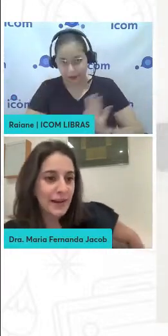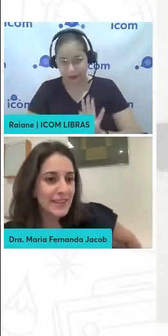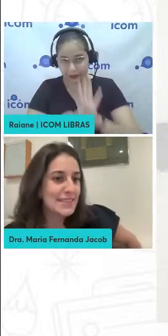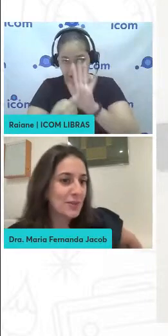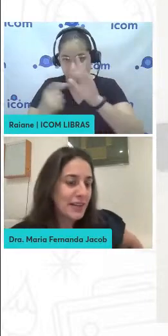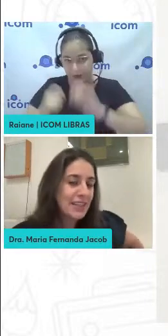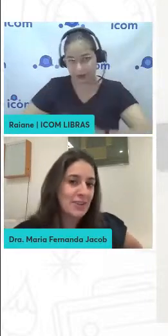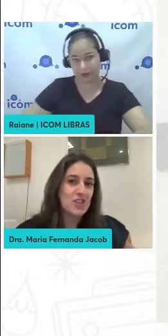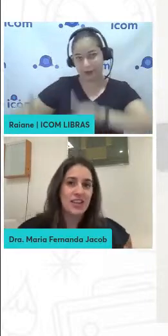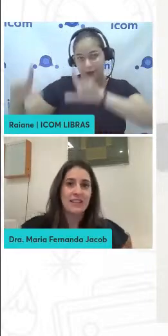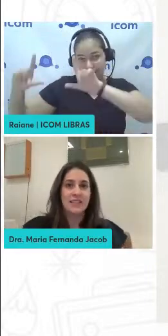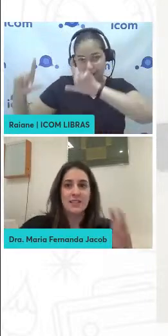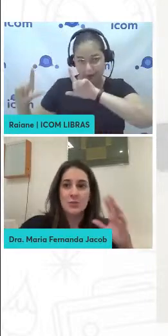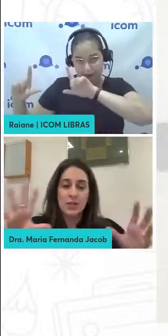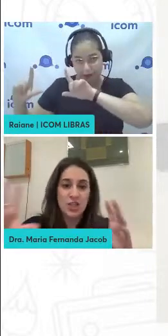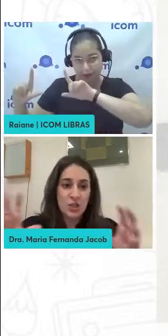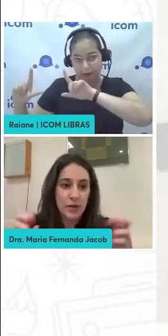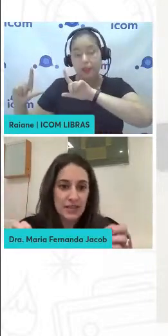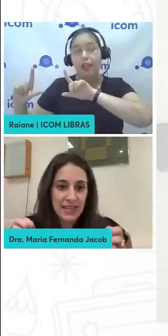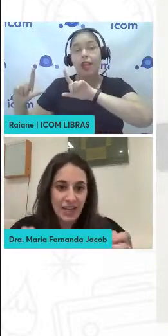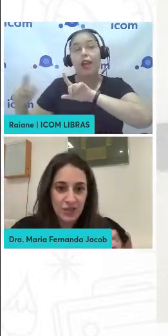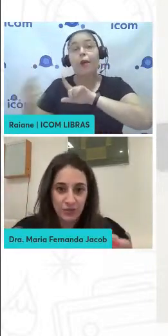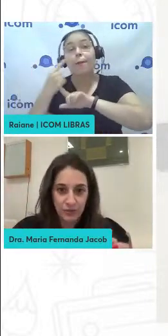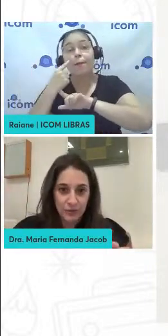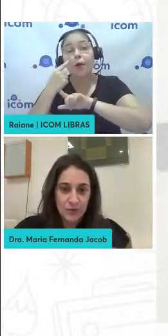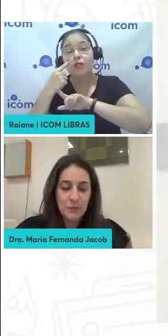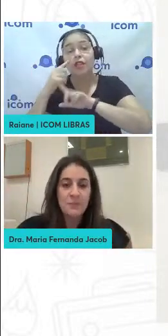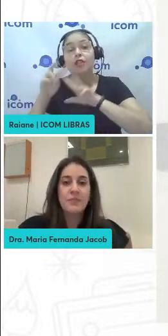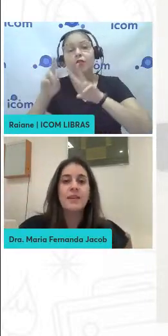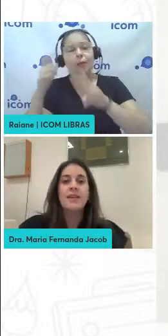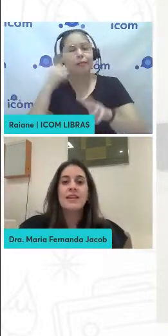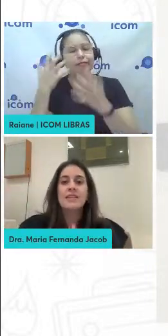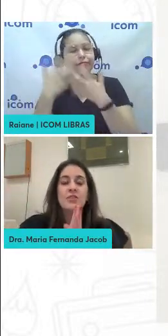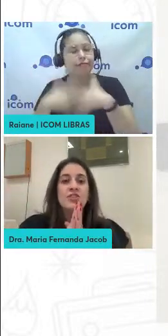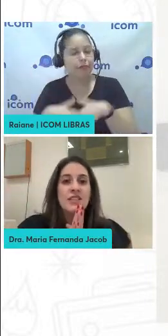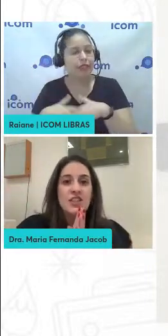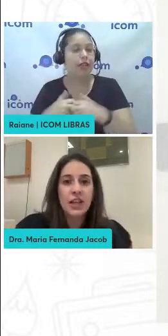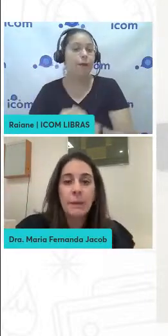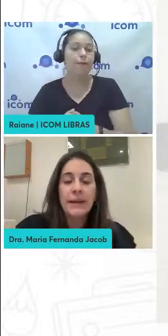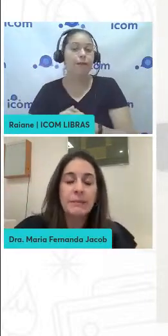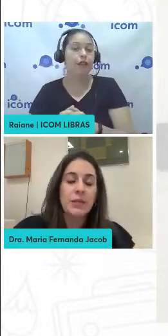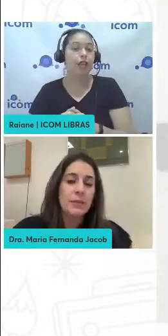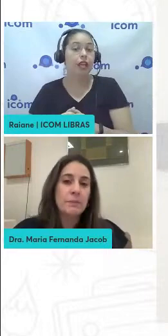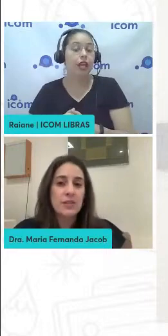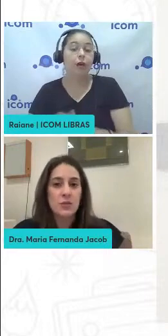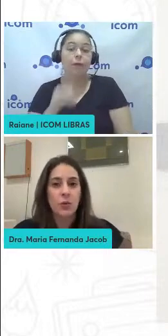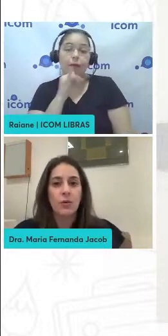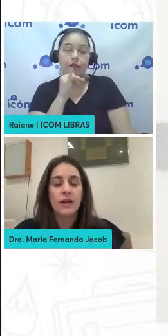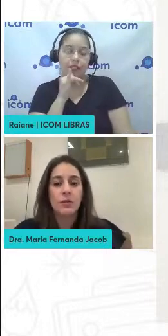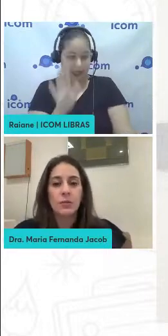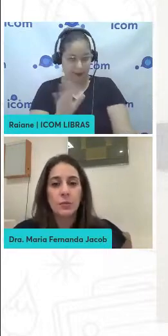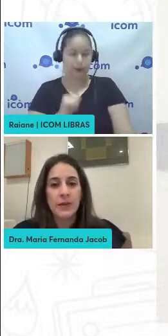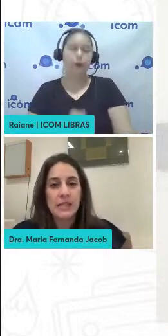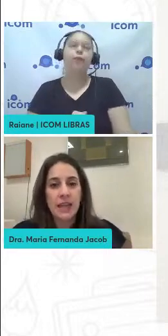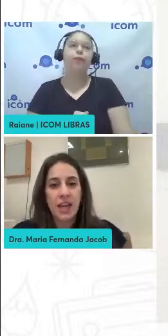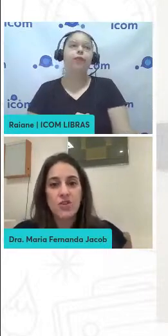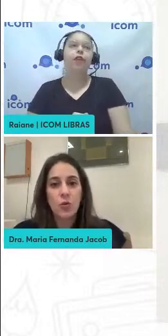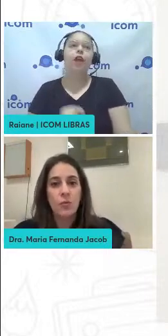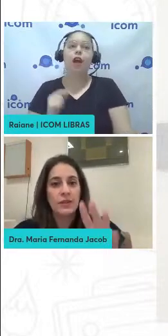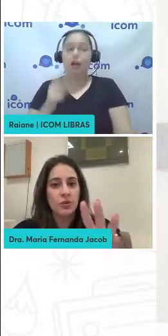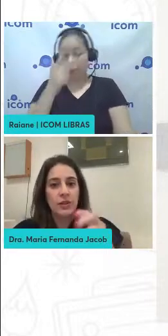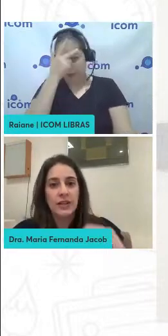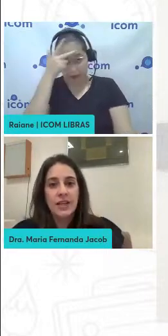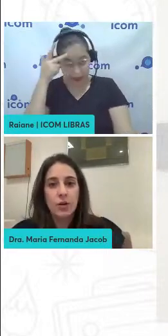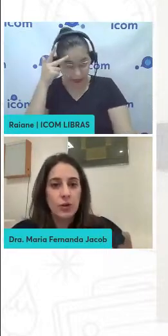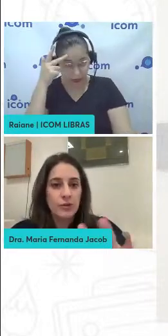já uma questão aqui que eu acho que é interessante para a gente pensar juntos. Se chega para mim uma pessoa, um paciente